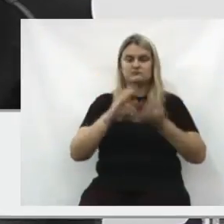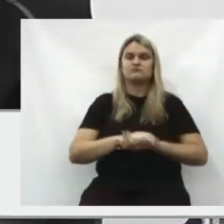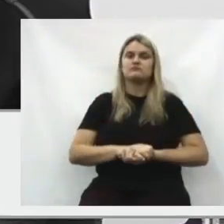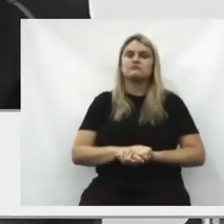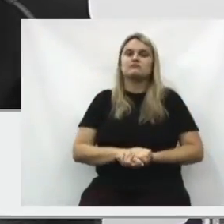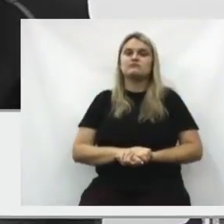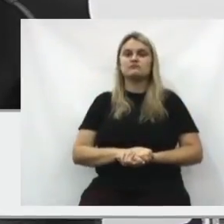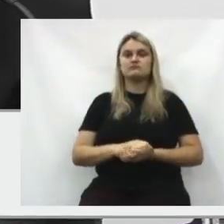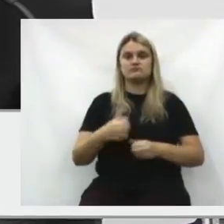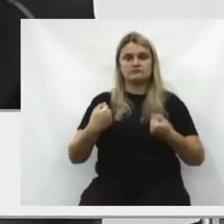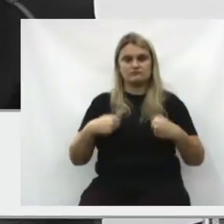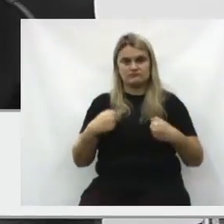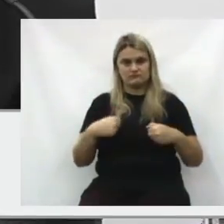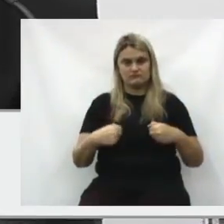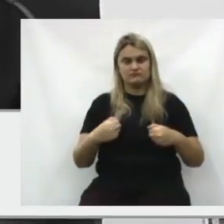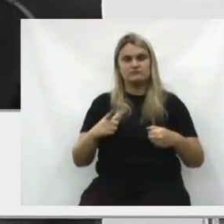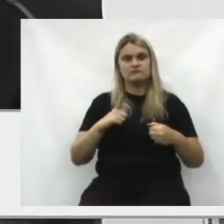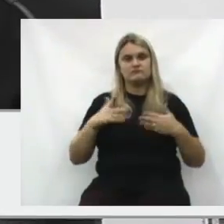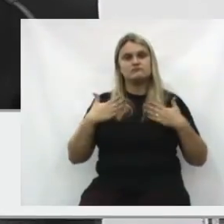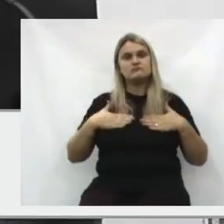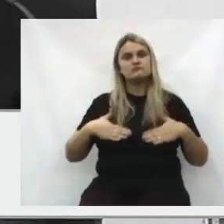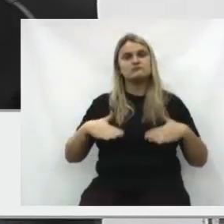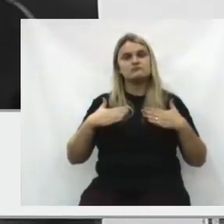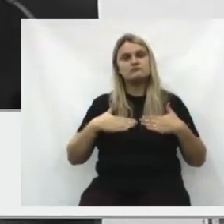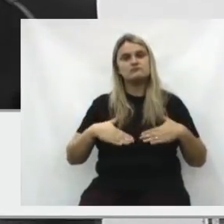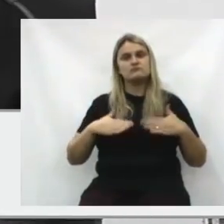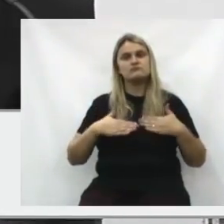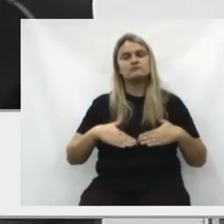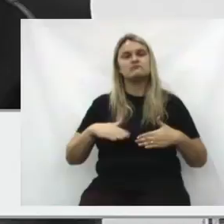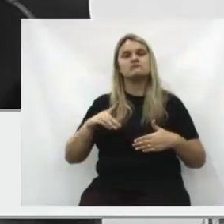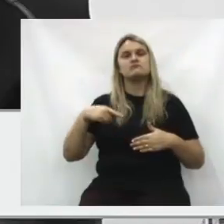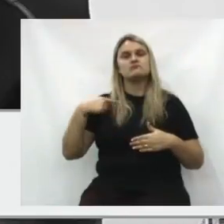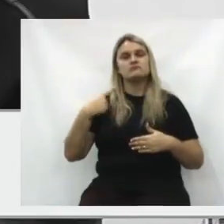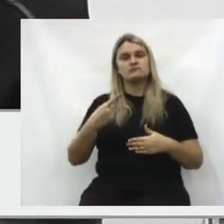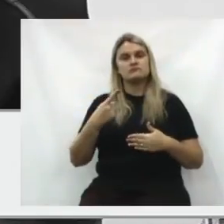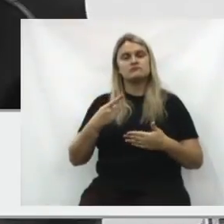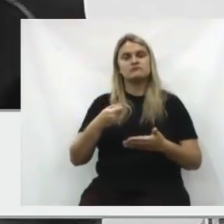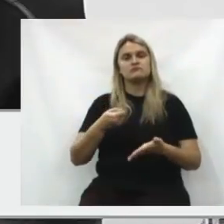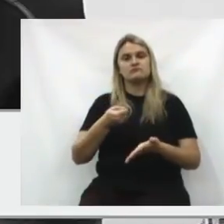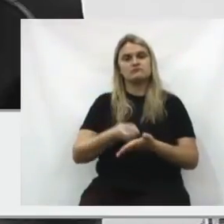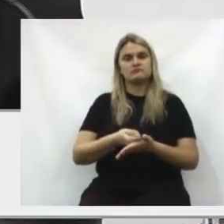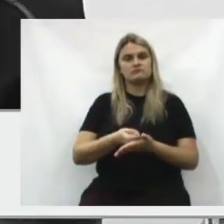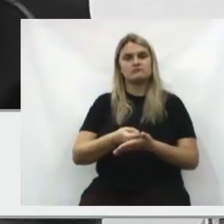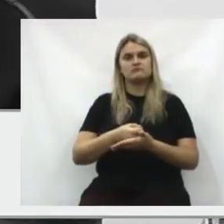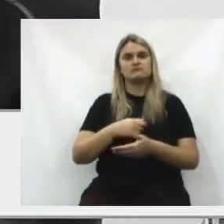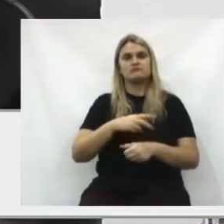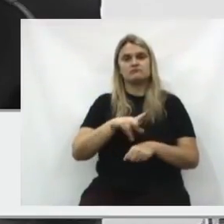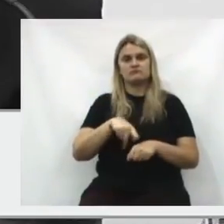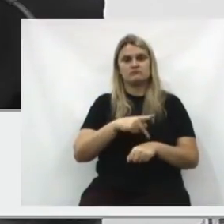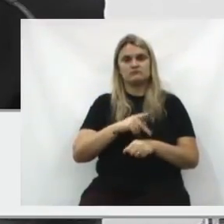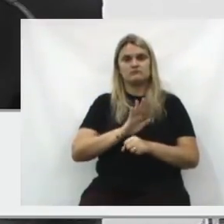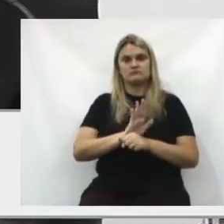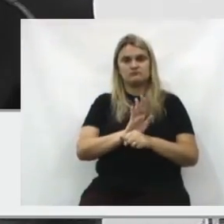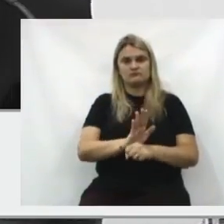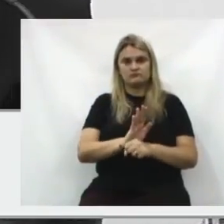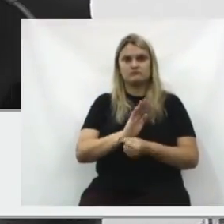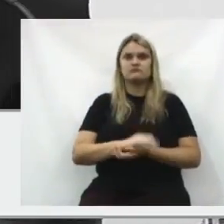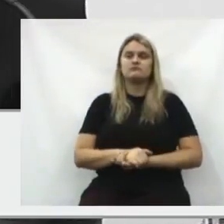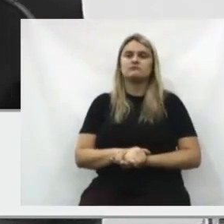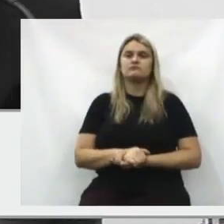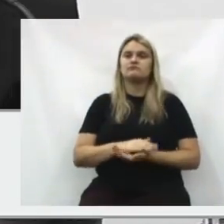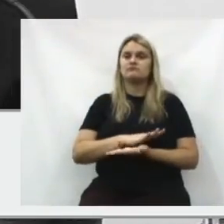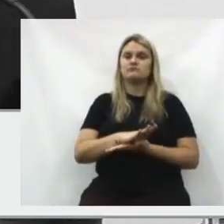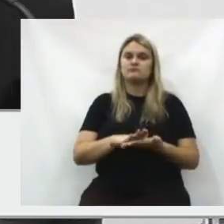respeito. Ele precisa ter o seu descanso depois de contribuir com a nação.